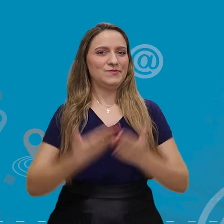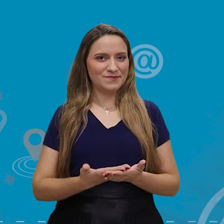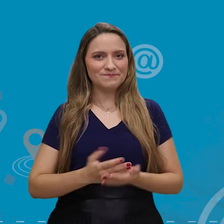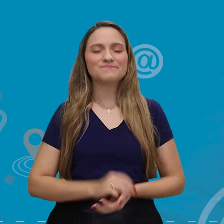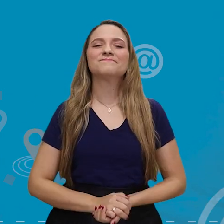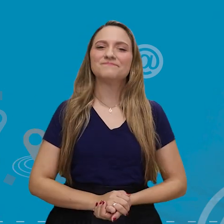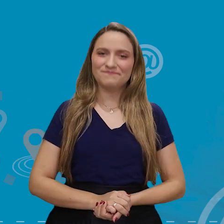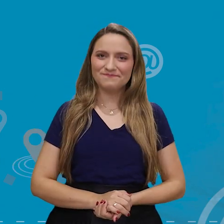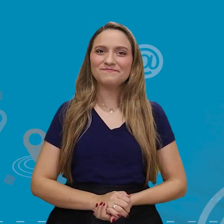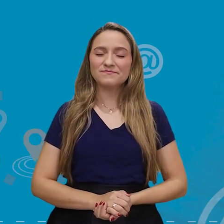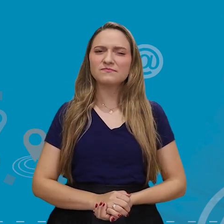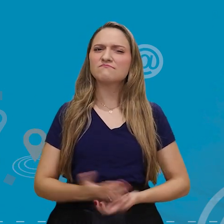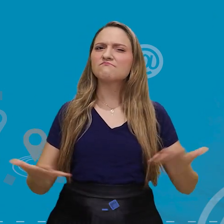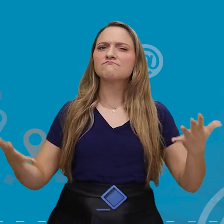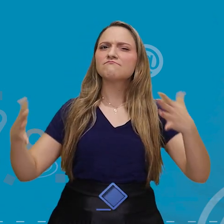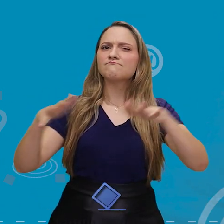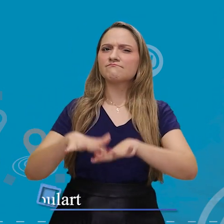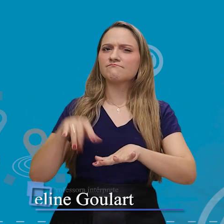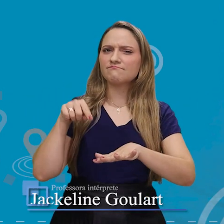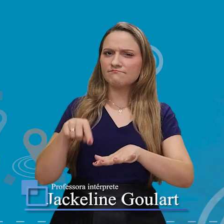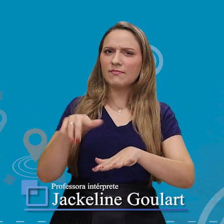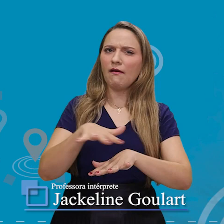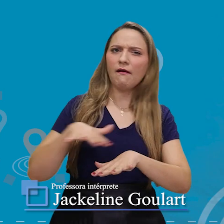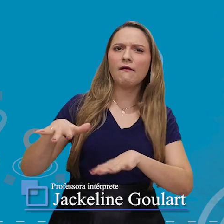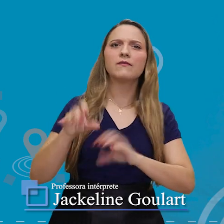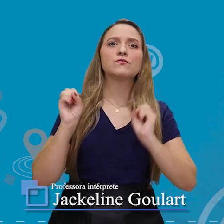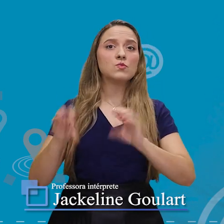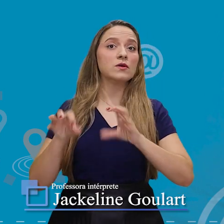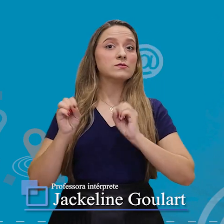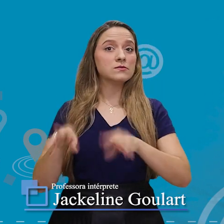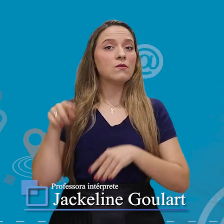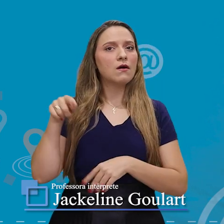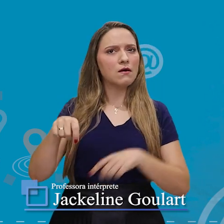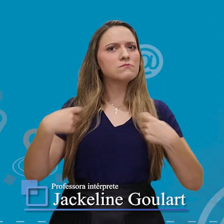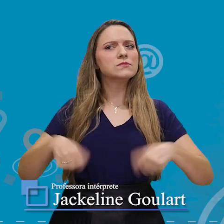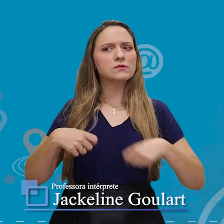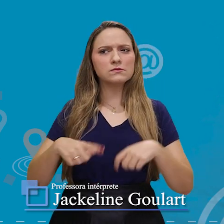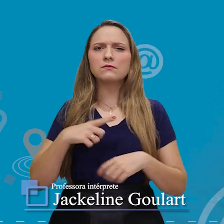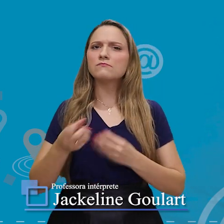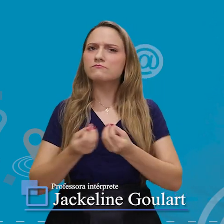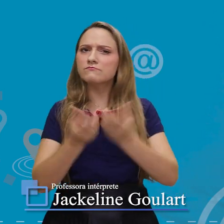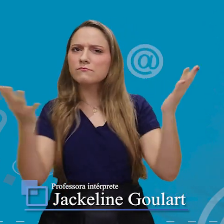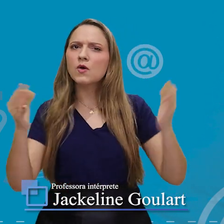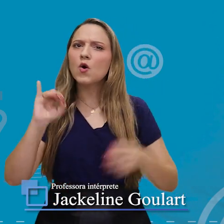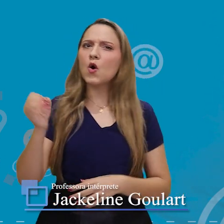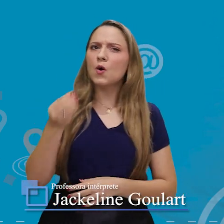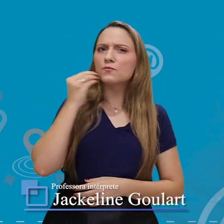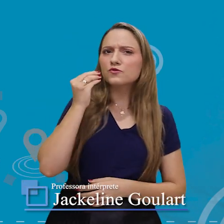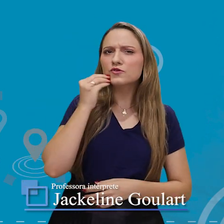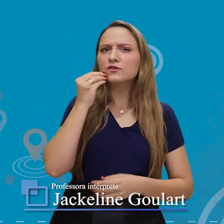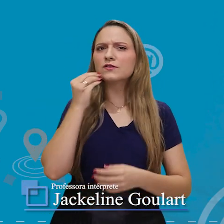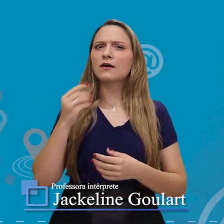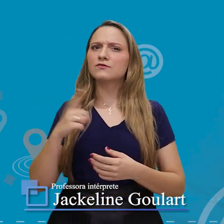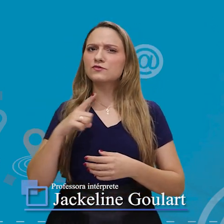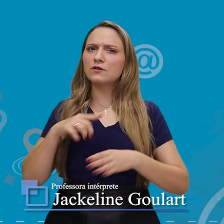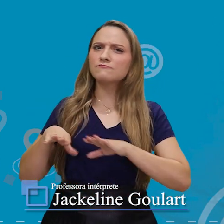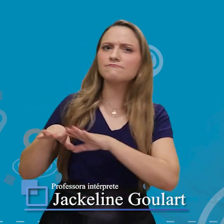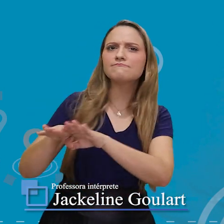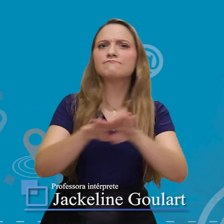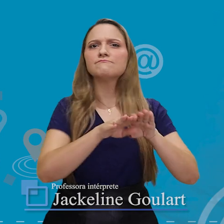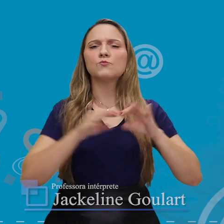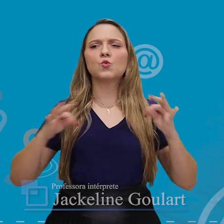Escola. A inclusão na educação visa garantir oportunidades educacionais